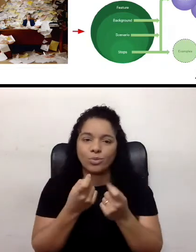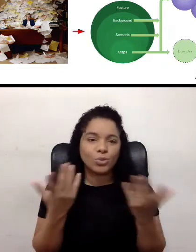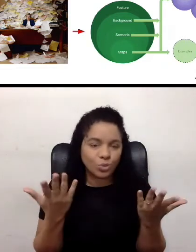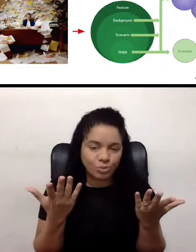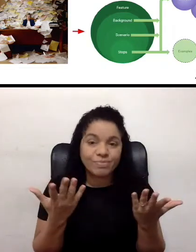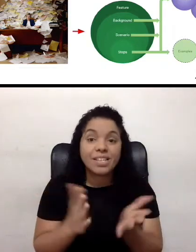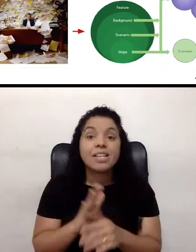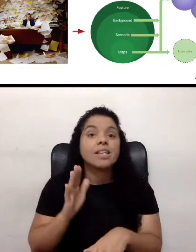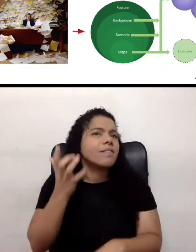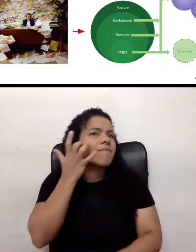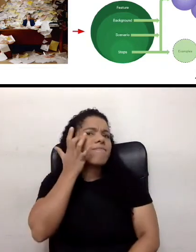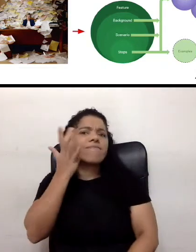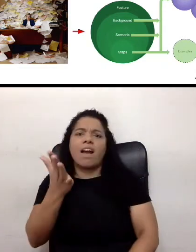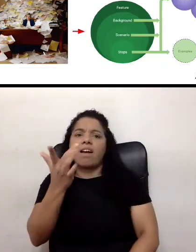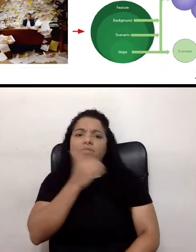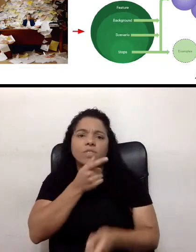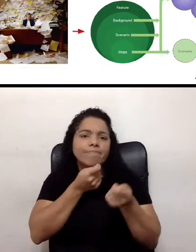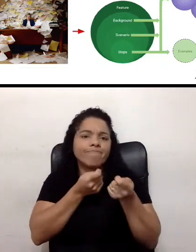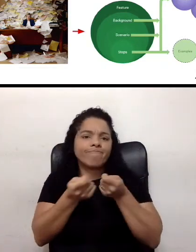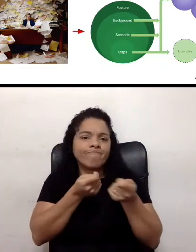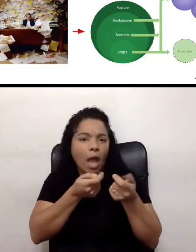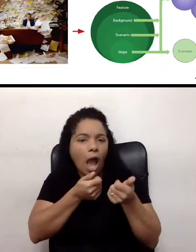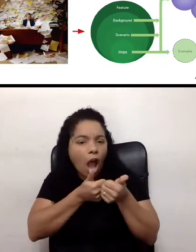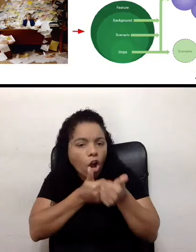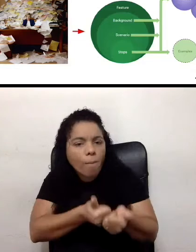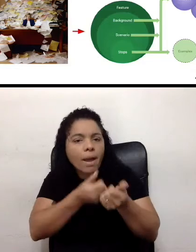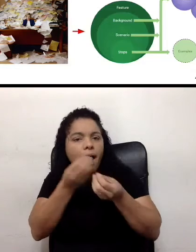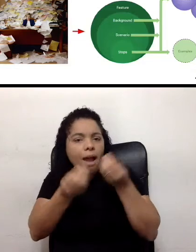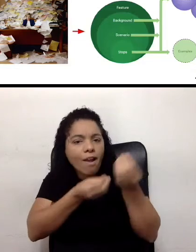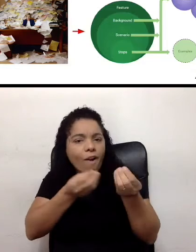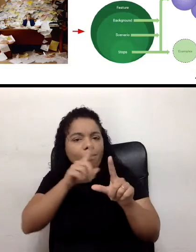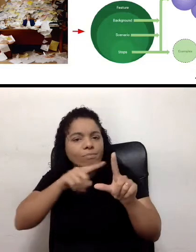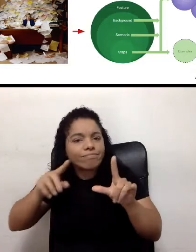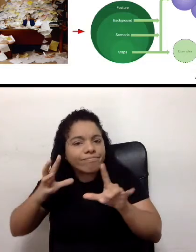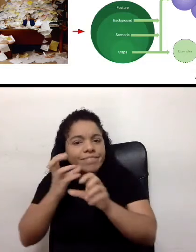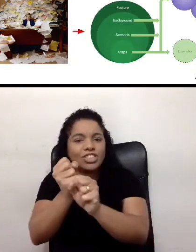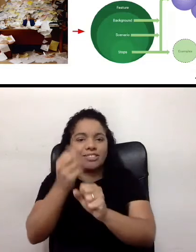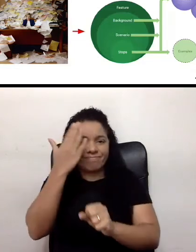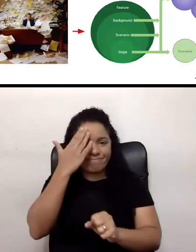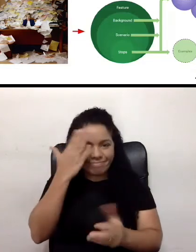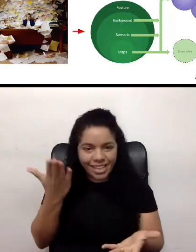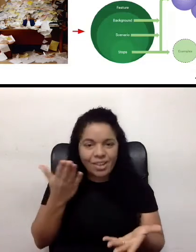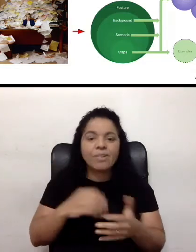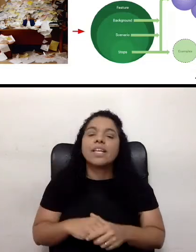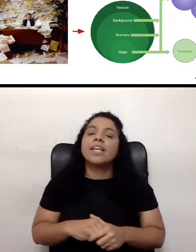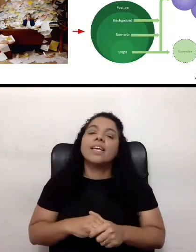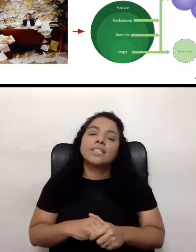mais fácil de você controlar, acompanhar, medir, entendeu? Então, assim,